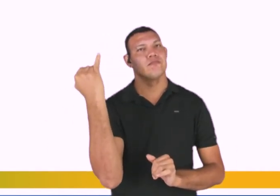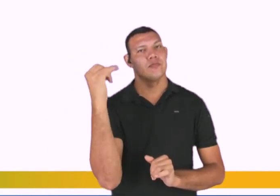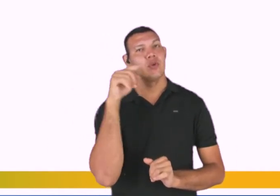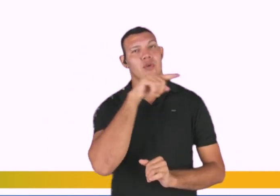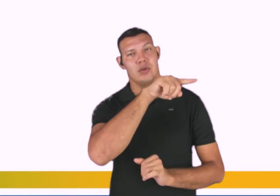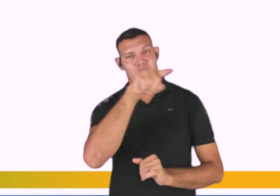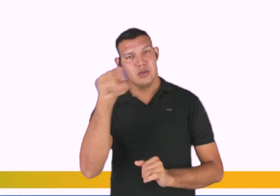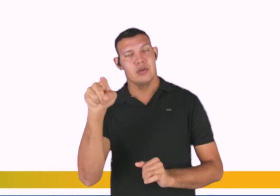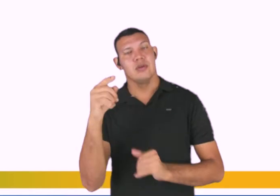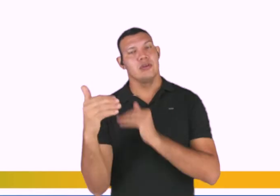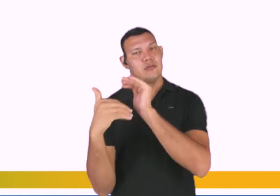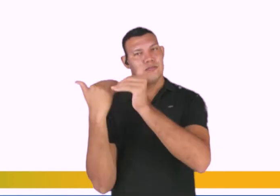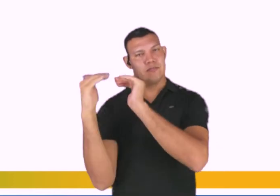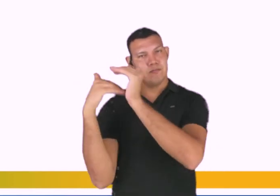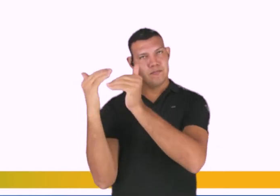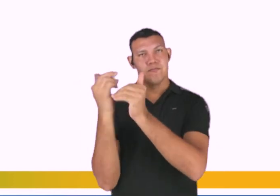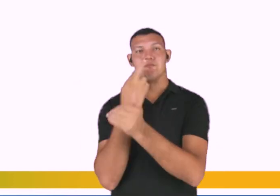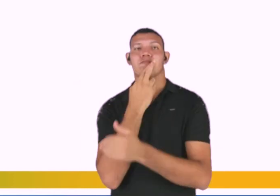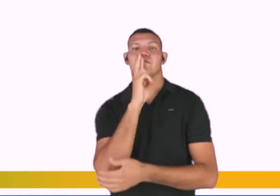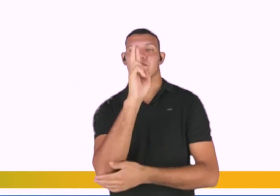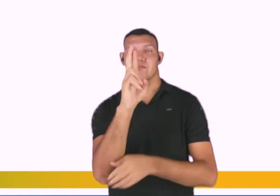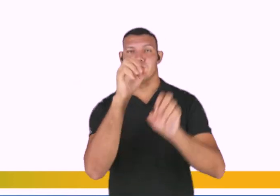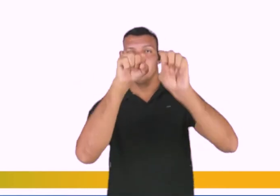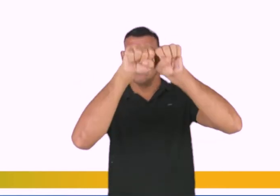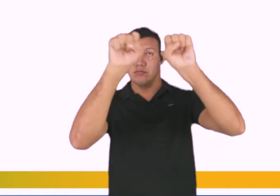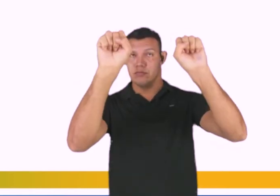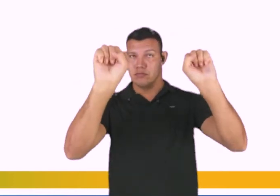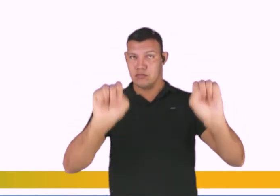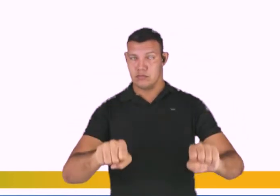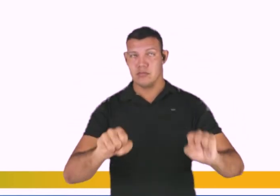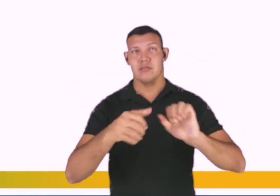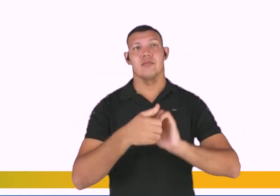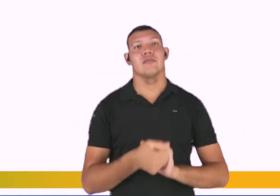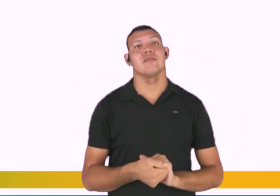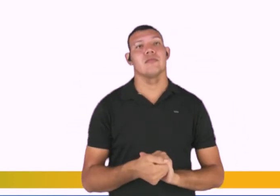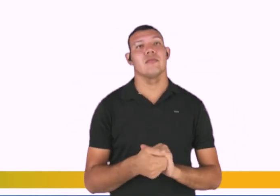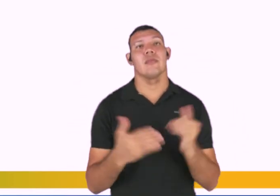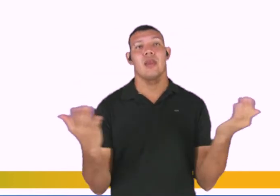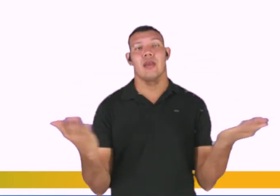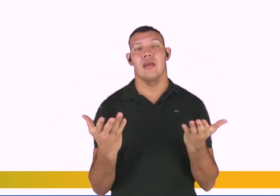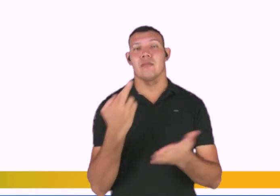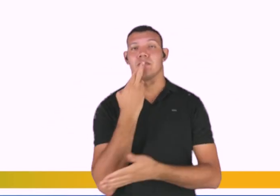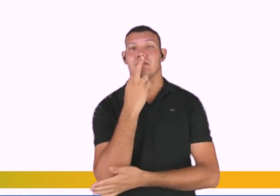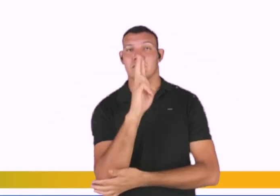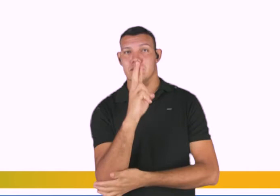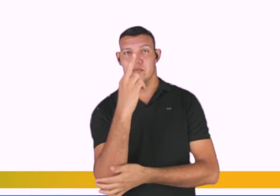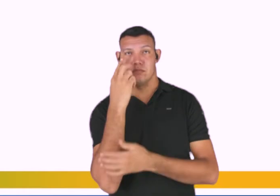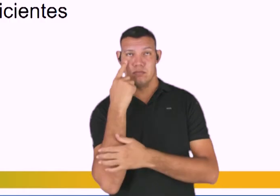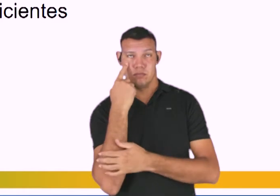vocês desenvolverem as resoluções de sistema. Então, acompanhe comigo a resolução.